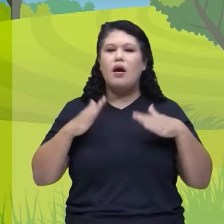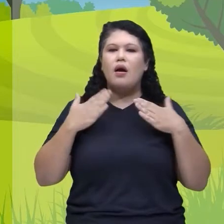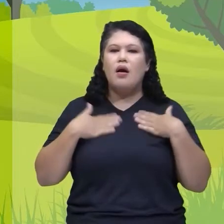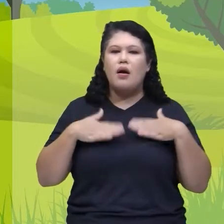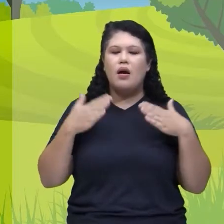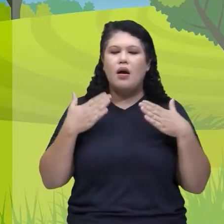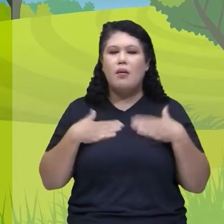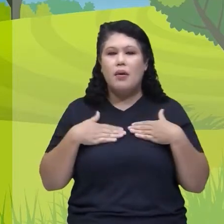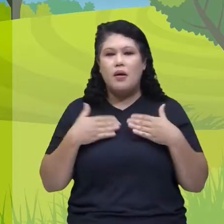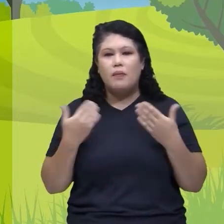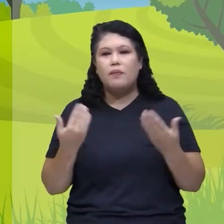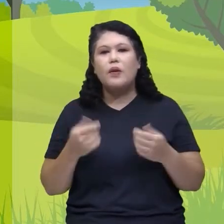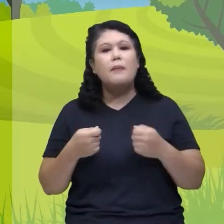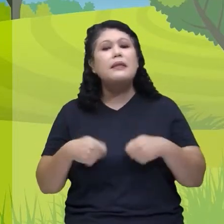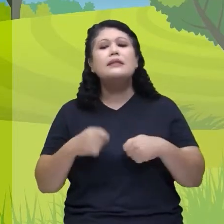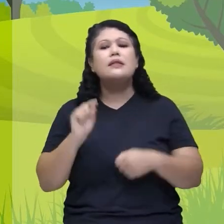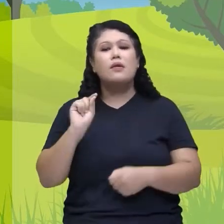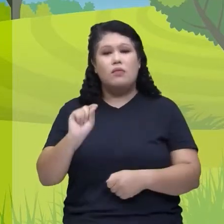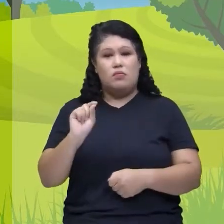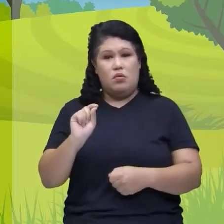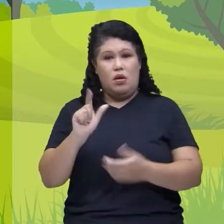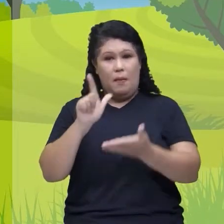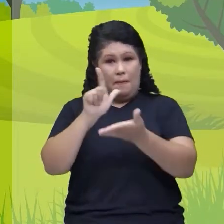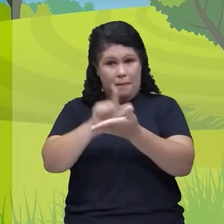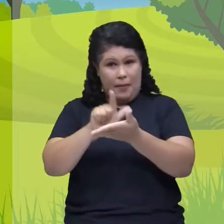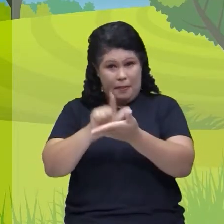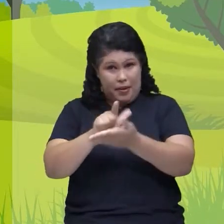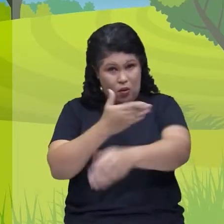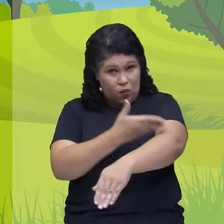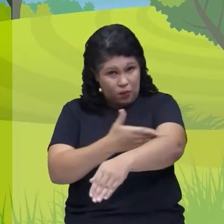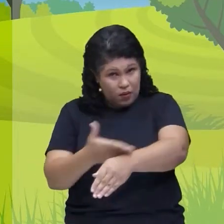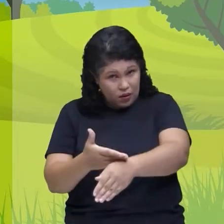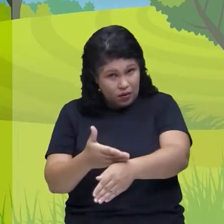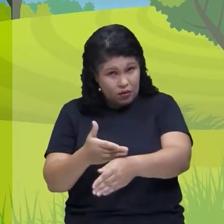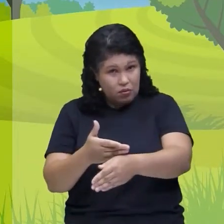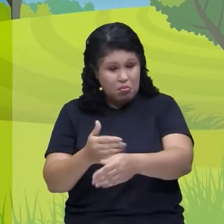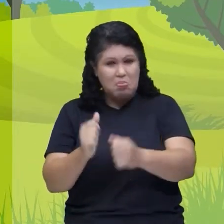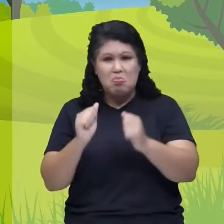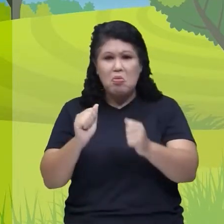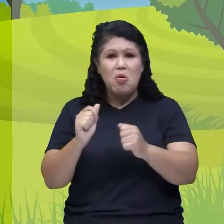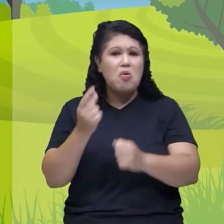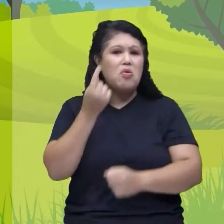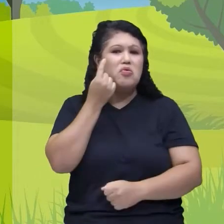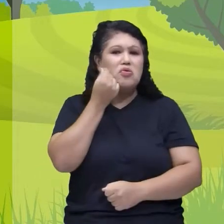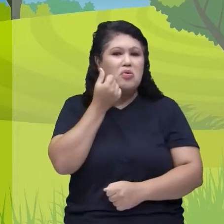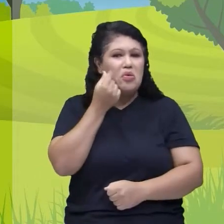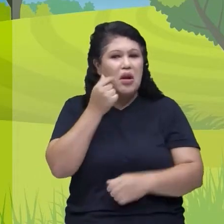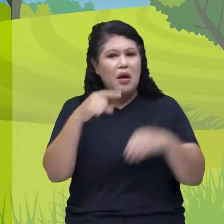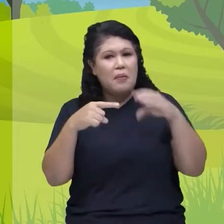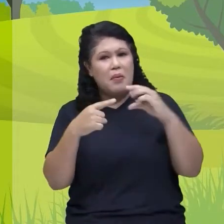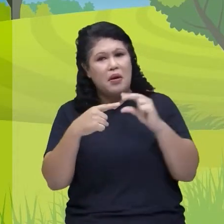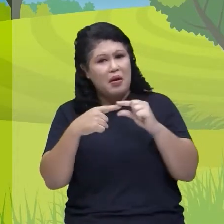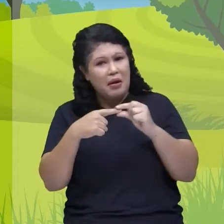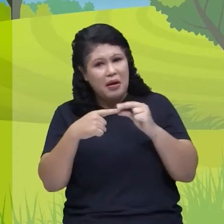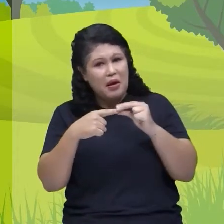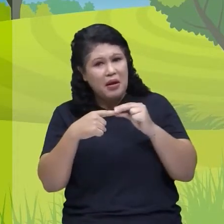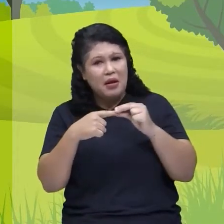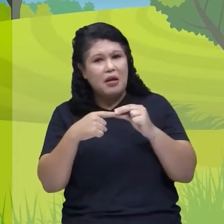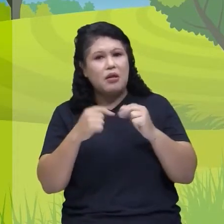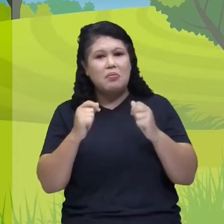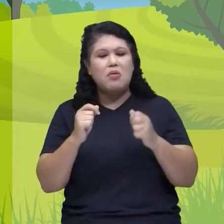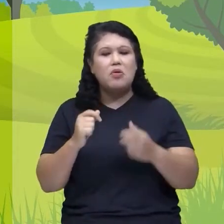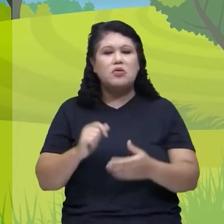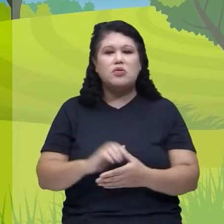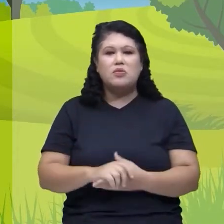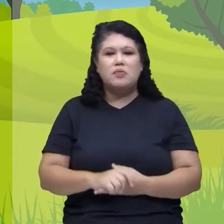fazer o seguinte. Você vai pegar uma folha em branco, tá? Você pode usar lápis, caneta, pincel. Eu vou usar esse pincel aqui. Não